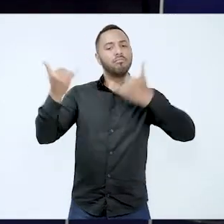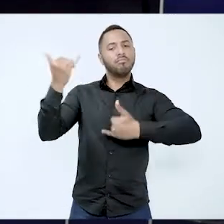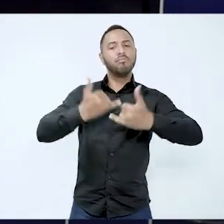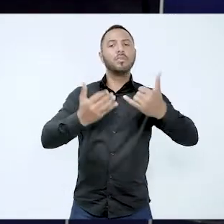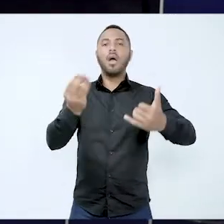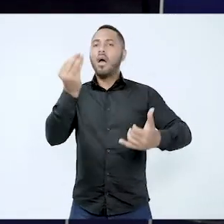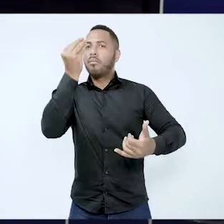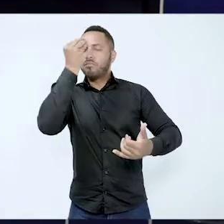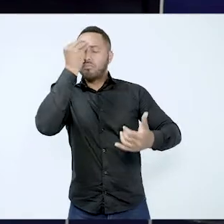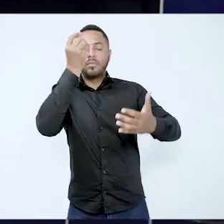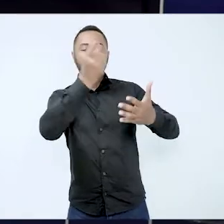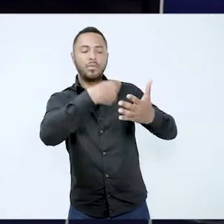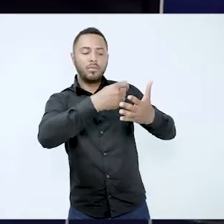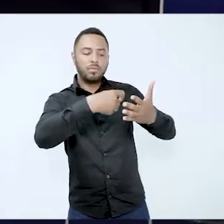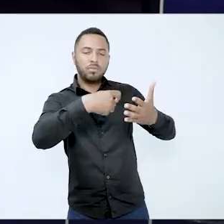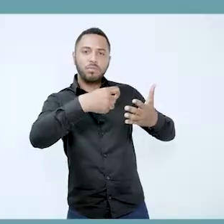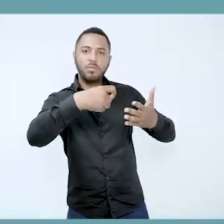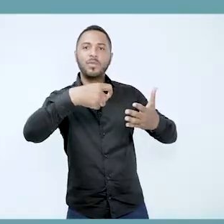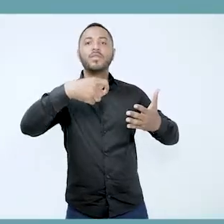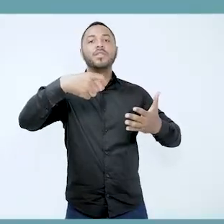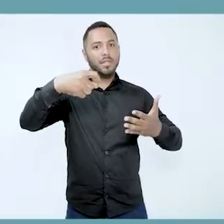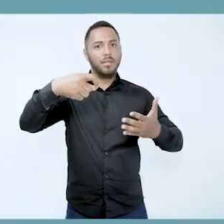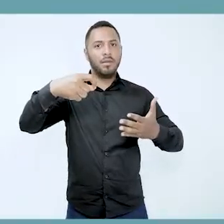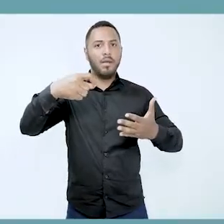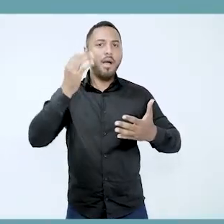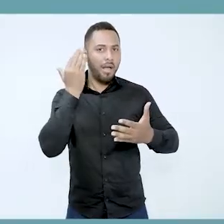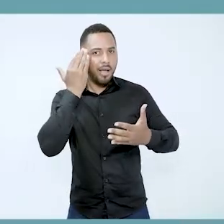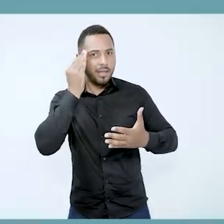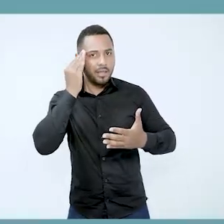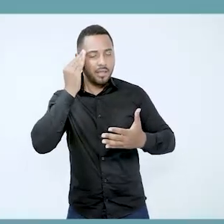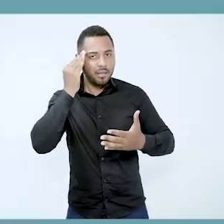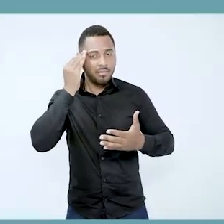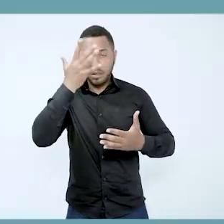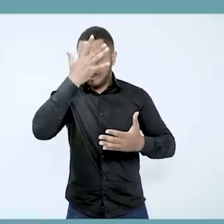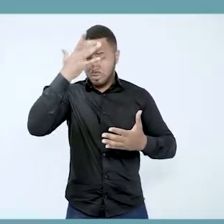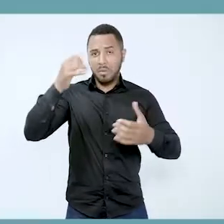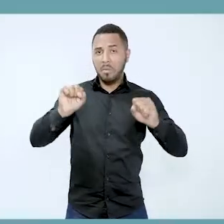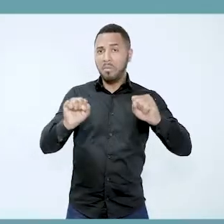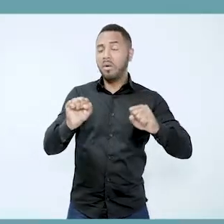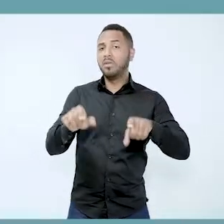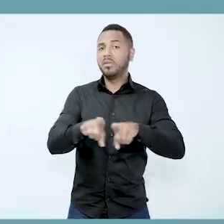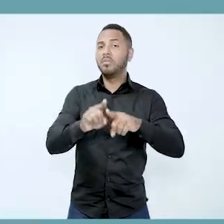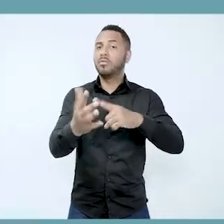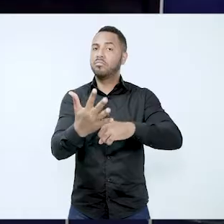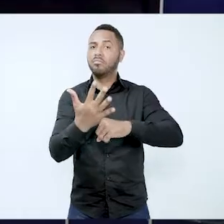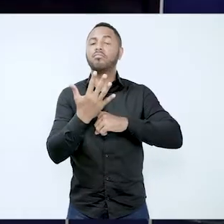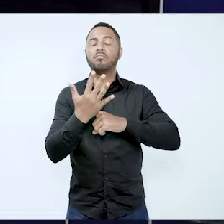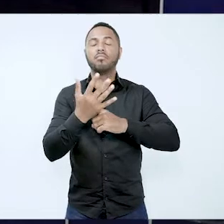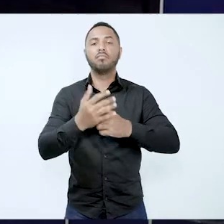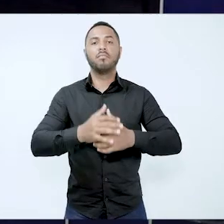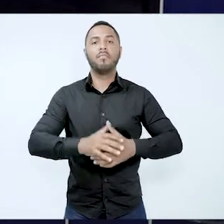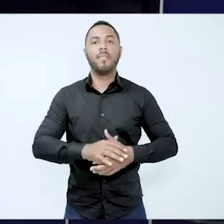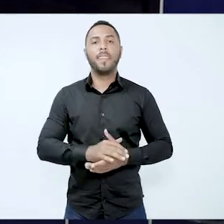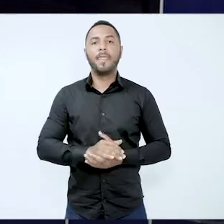isso é possível? Através de depoimentos de pessoas mais velhas.